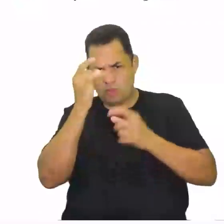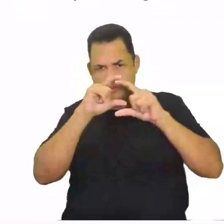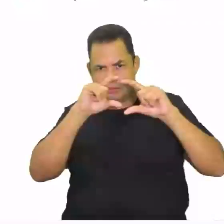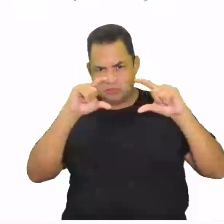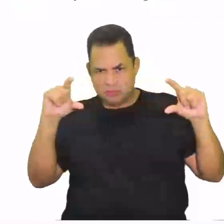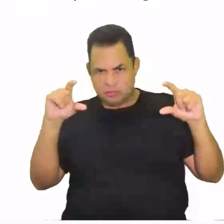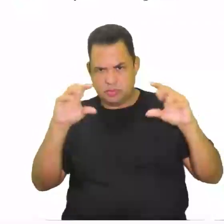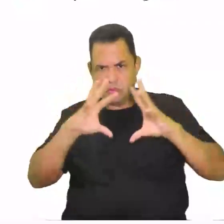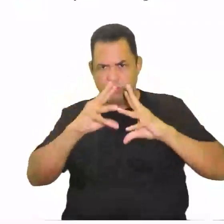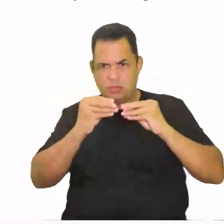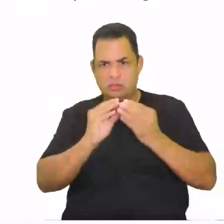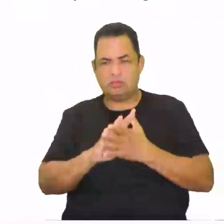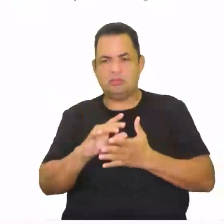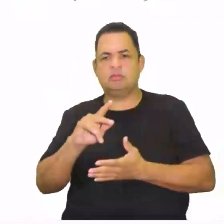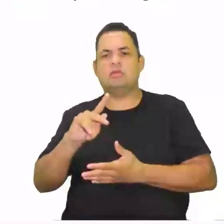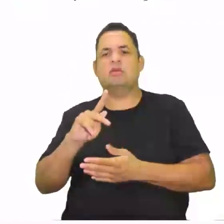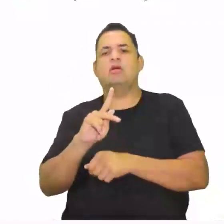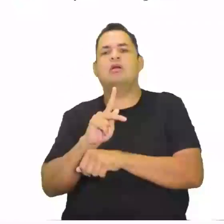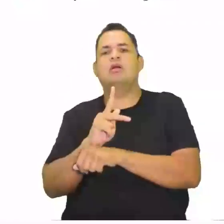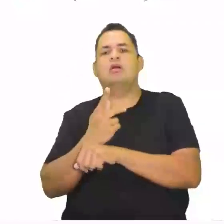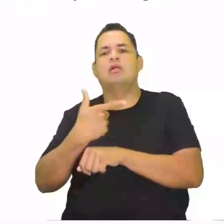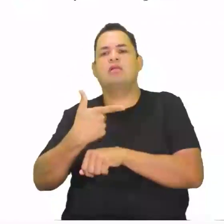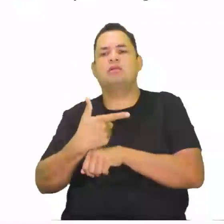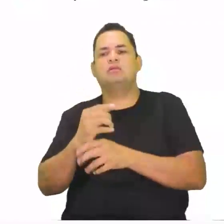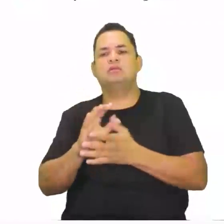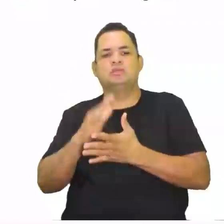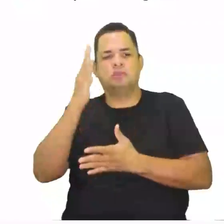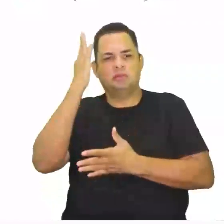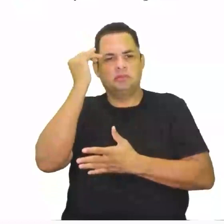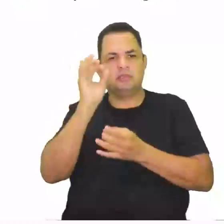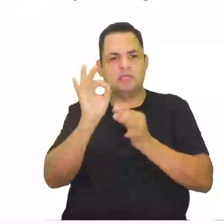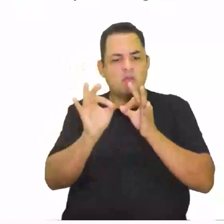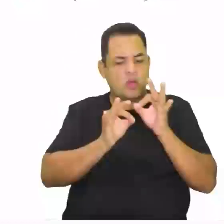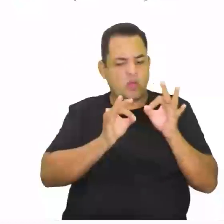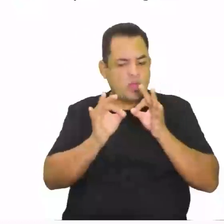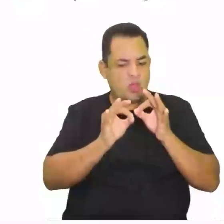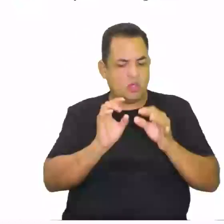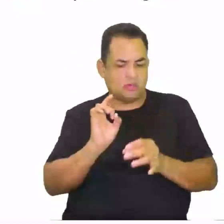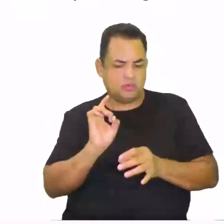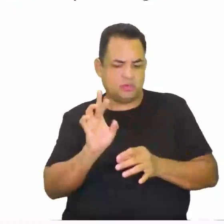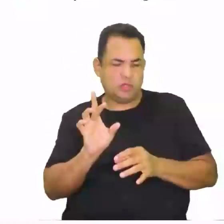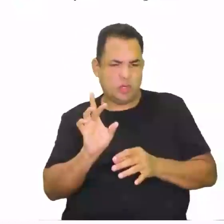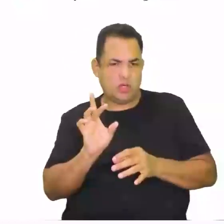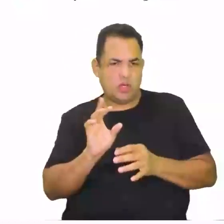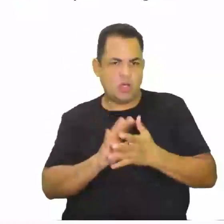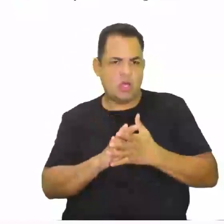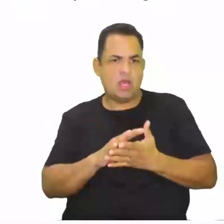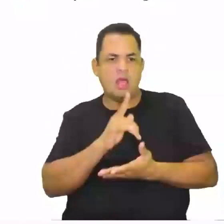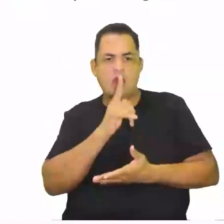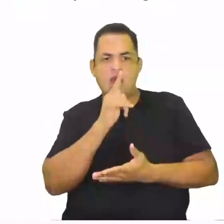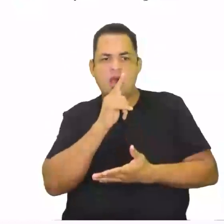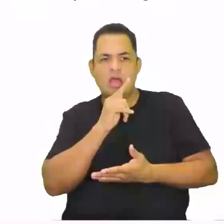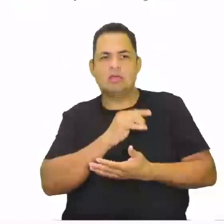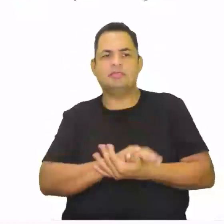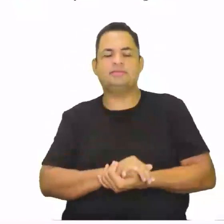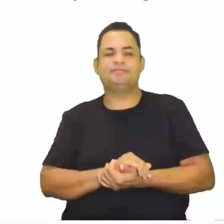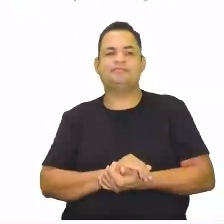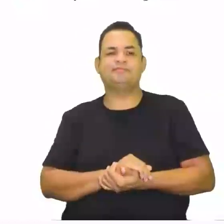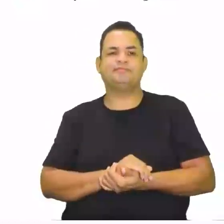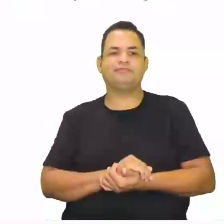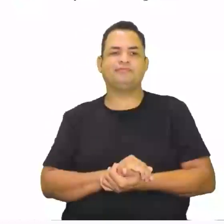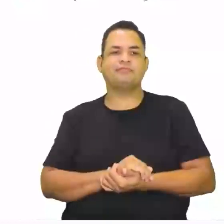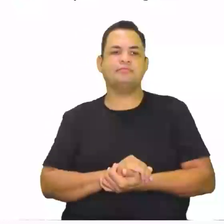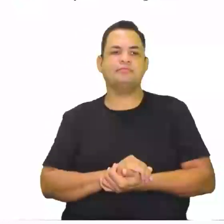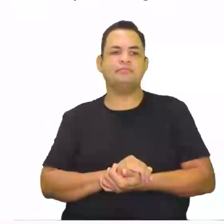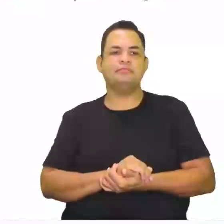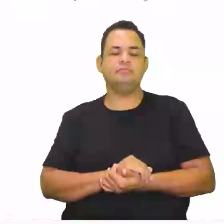do gás hidrogênio, sabendo que forma apenas água. Olha só, aqui na letra B a gente já deu para você uma dica que é para você não